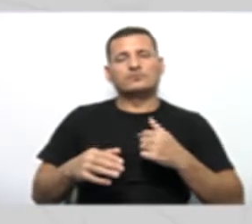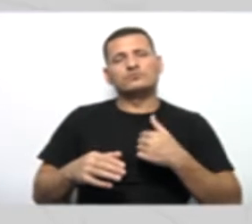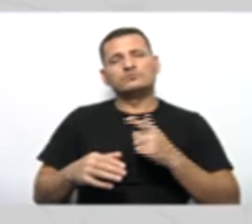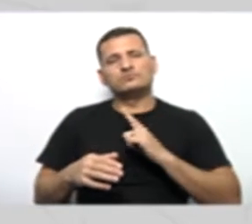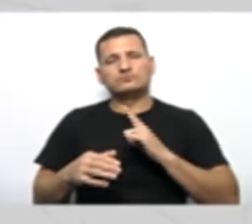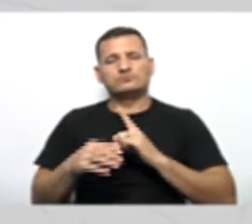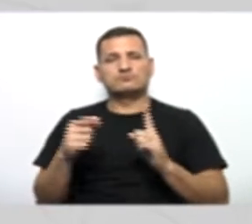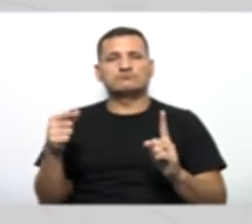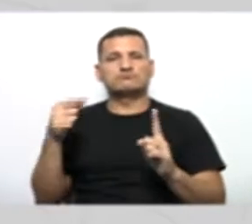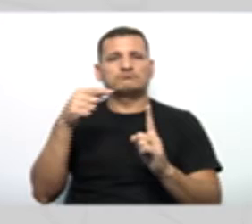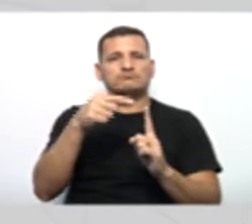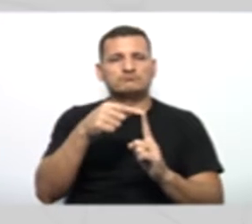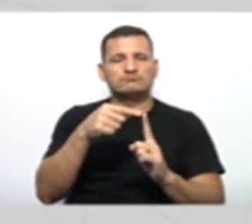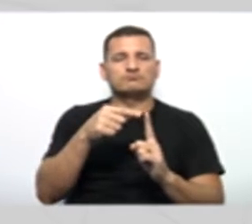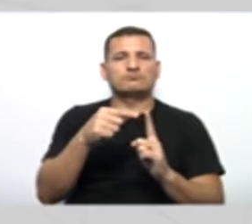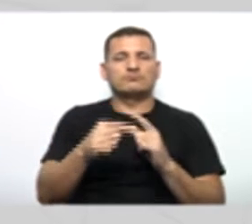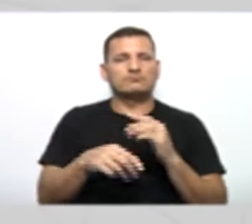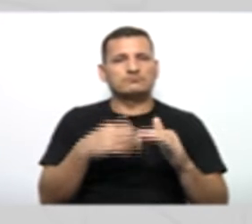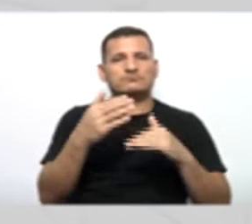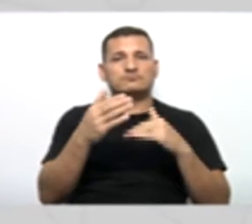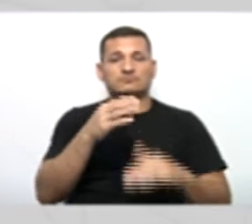aquela comunidade está progredindo